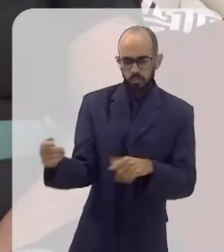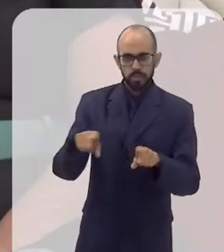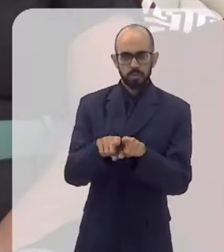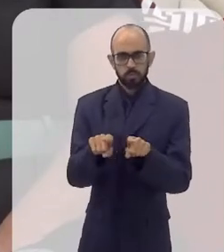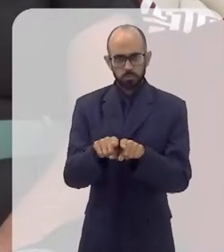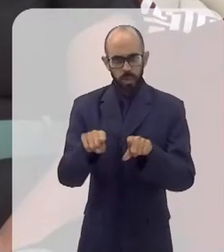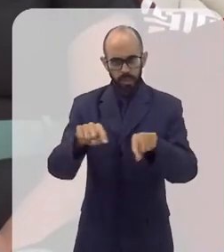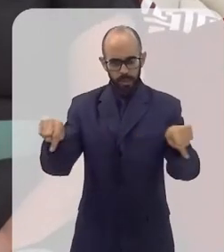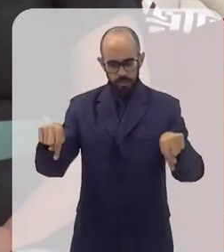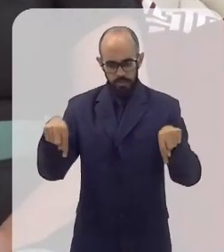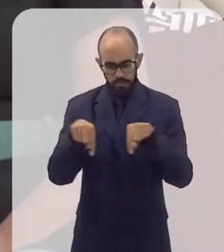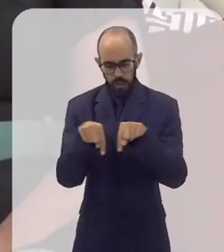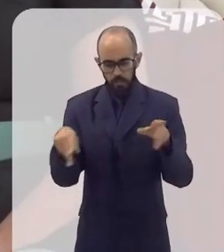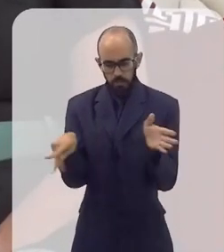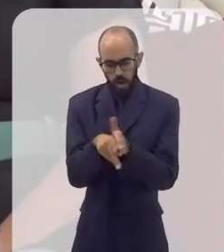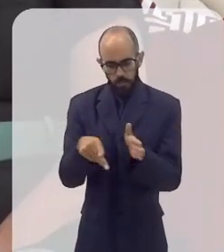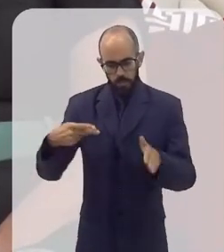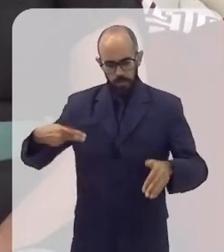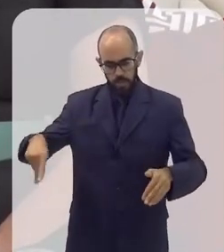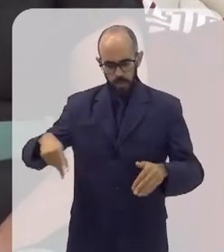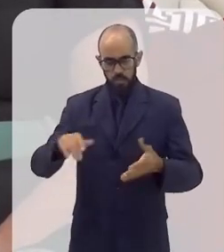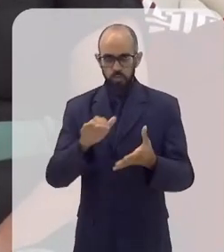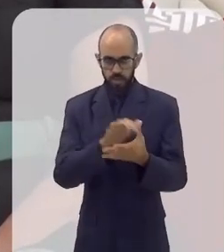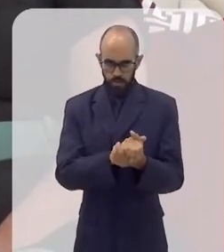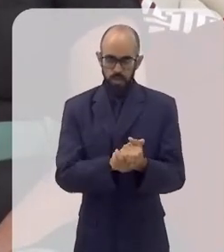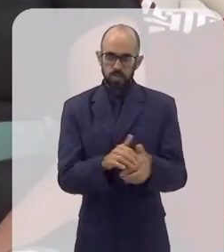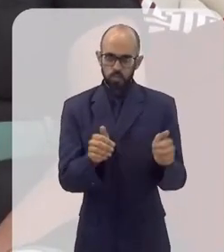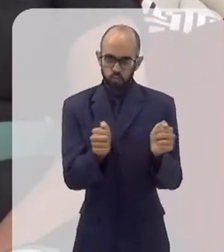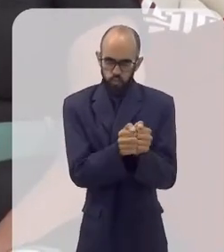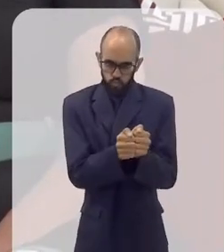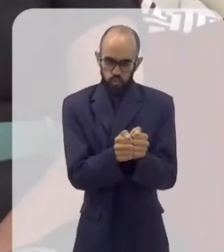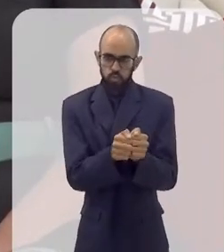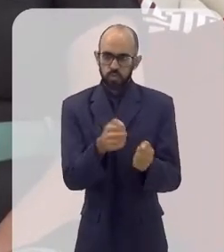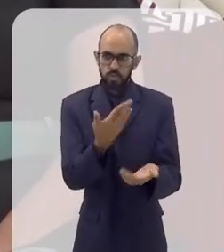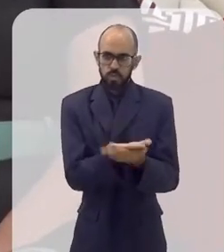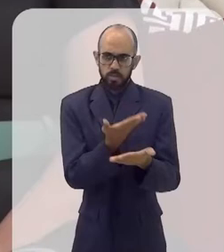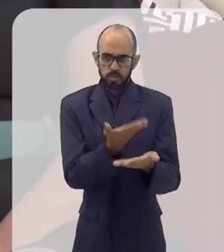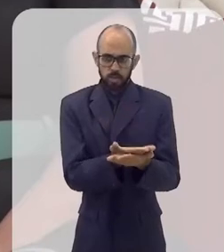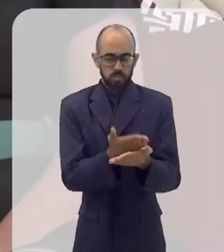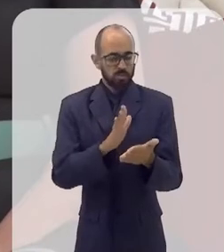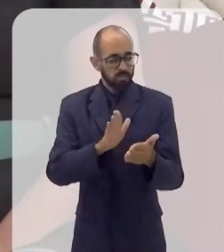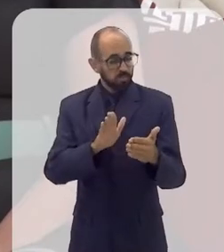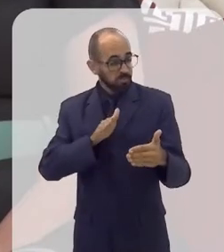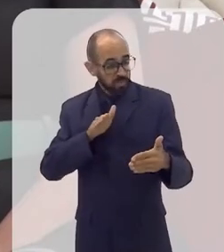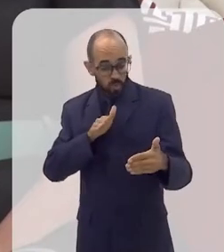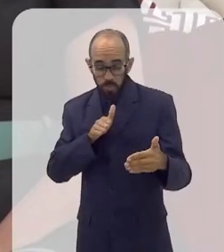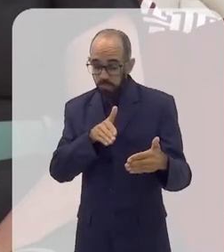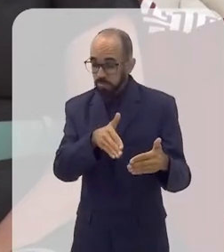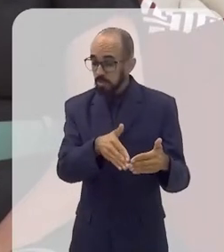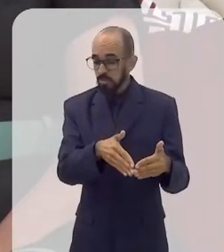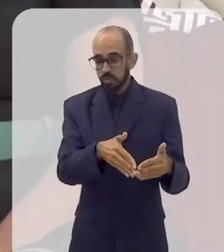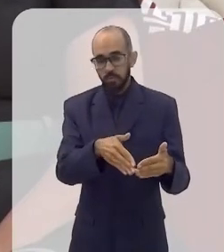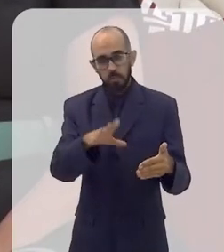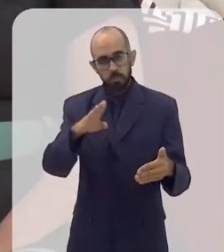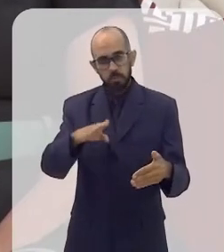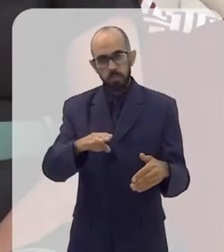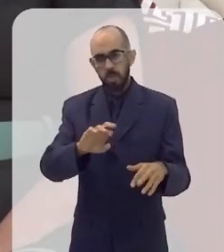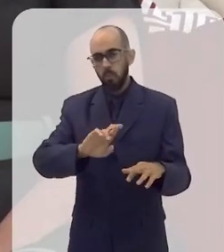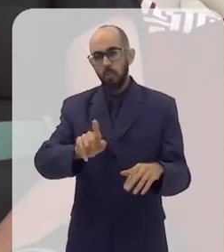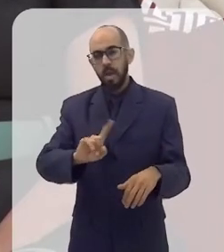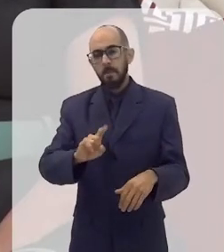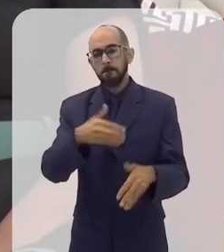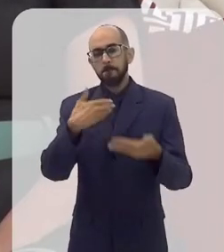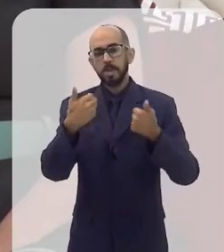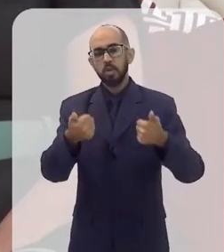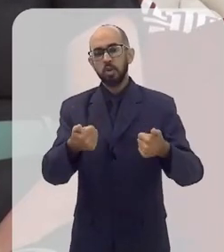aulas dos jovens, tudo dividido por faixa etária. Geralmente os casais estão juntos nessas aulas, mas o foco não é